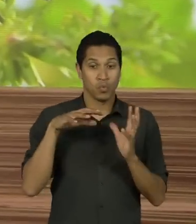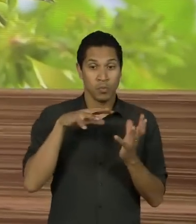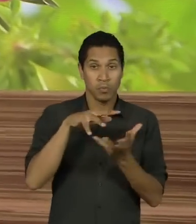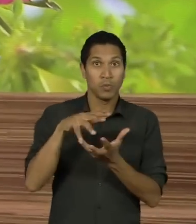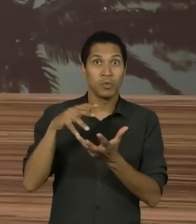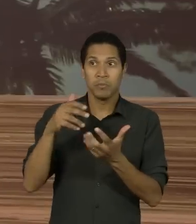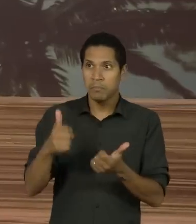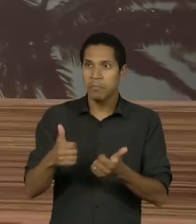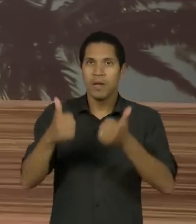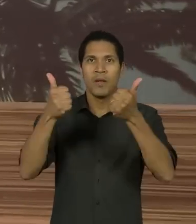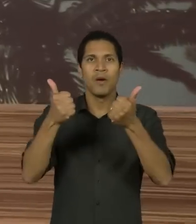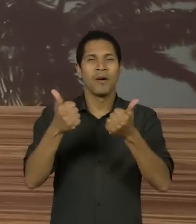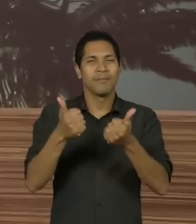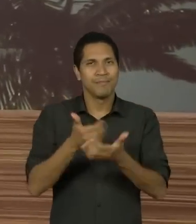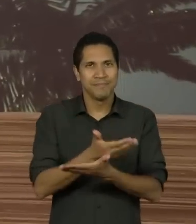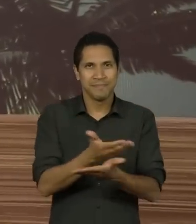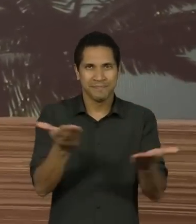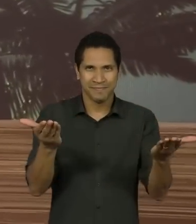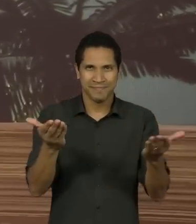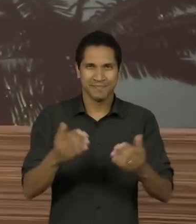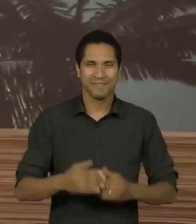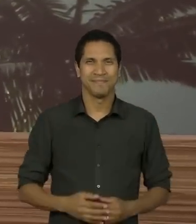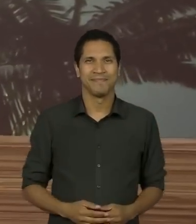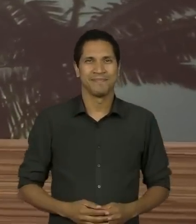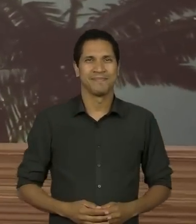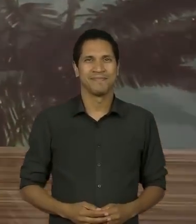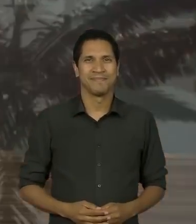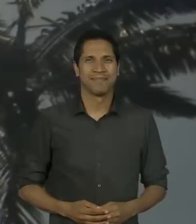e mais digno para todos. Até lá!